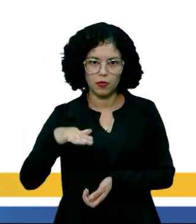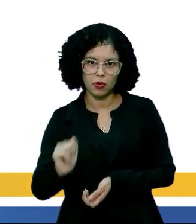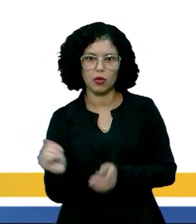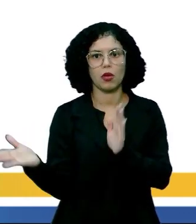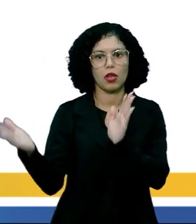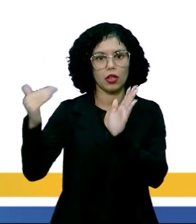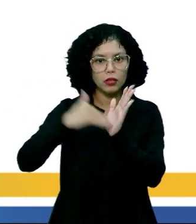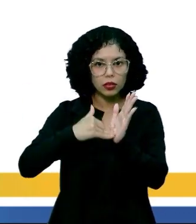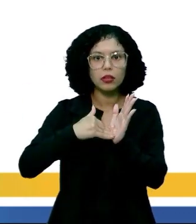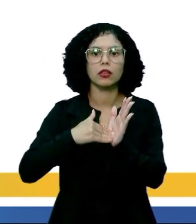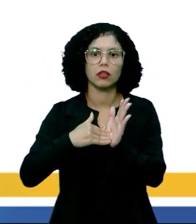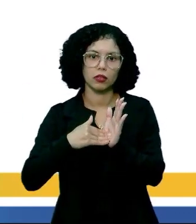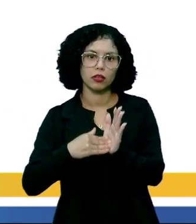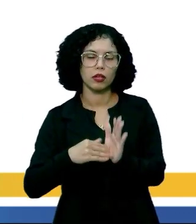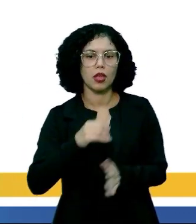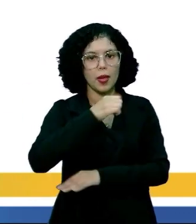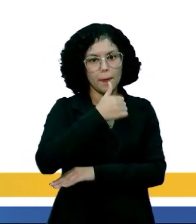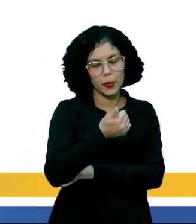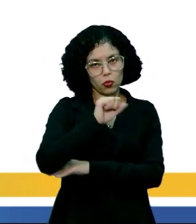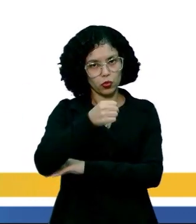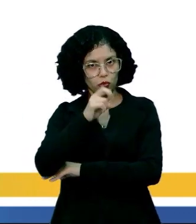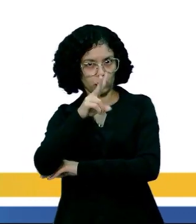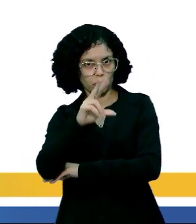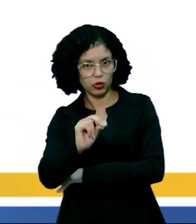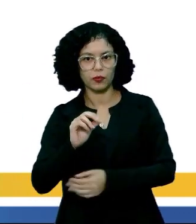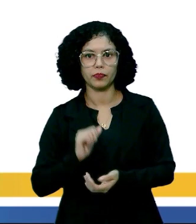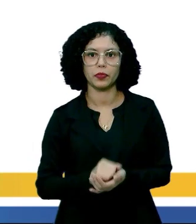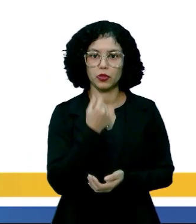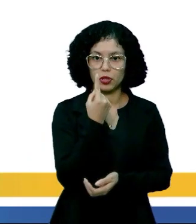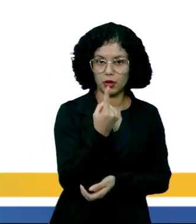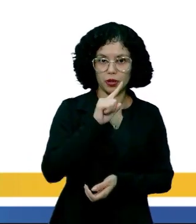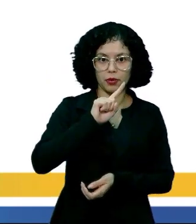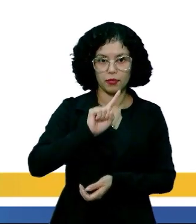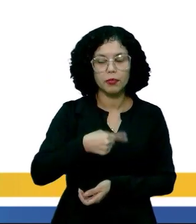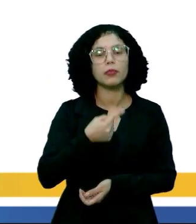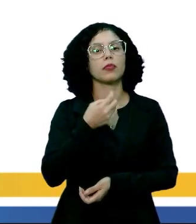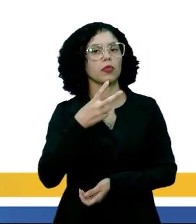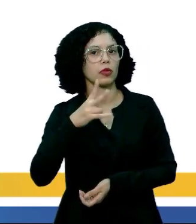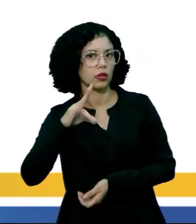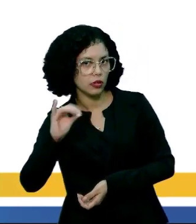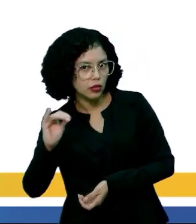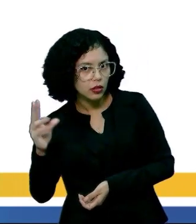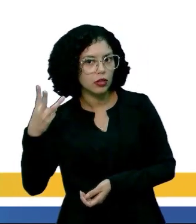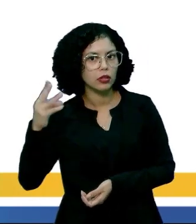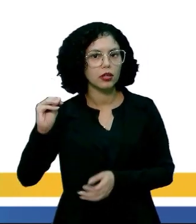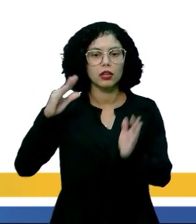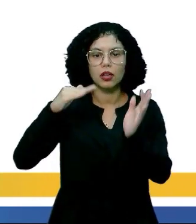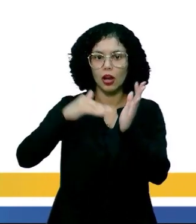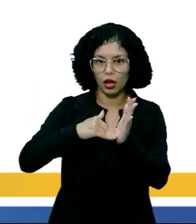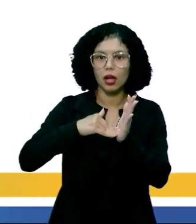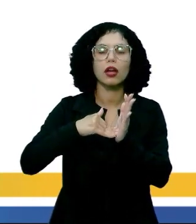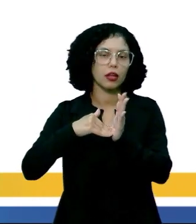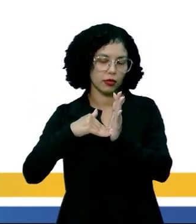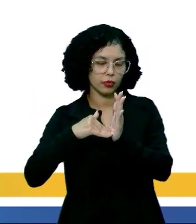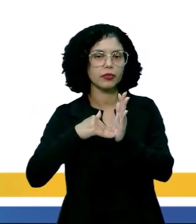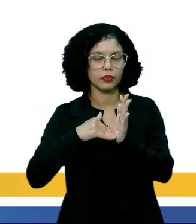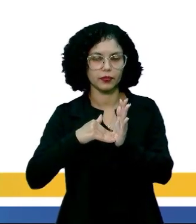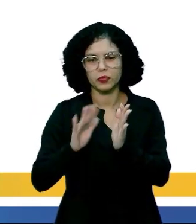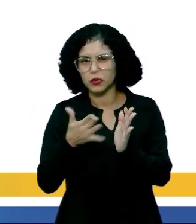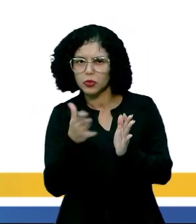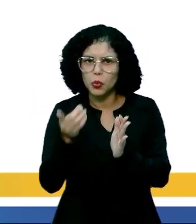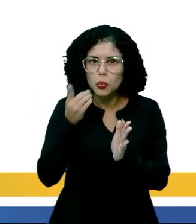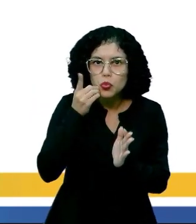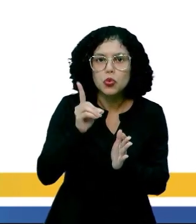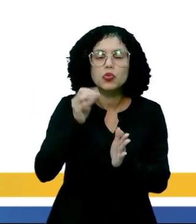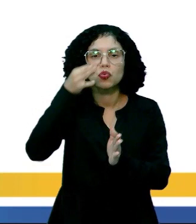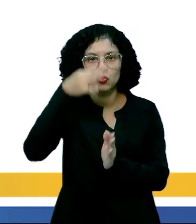cá até os anos 1850. Então, de 1530 ou 1555, né, a gente não tem uma